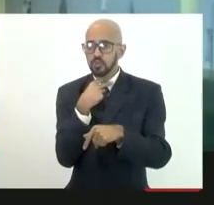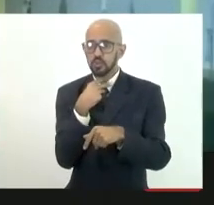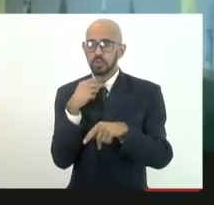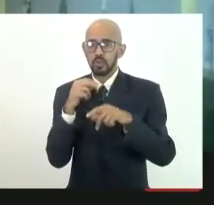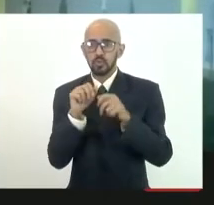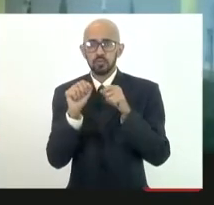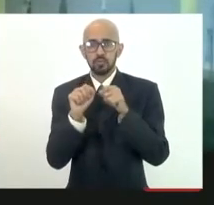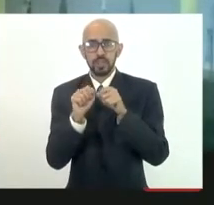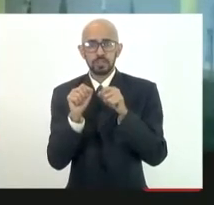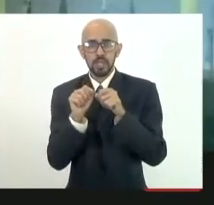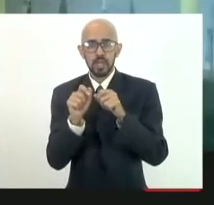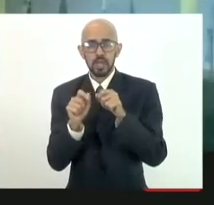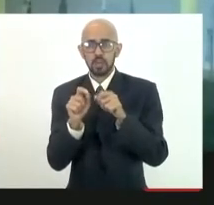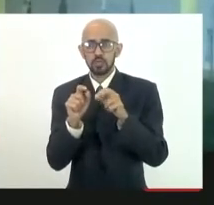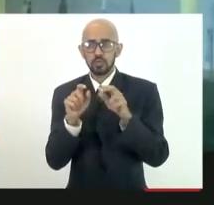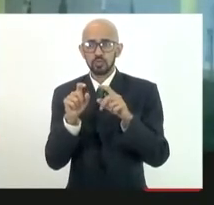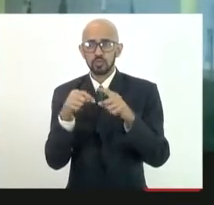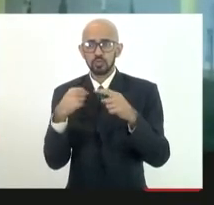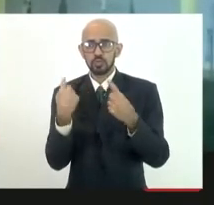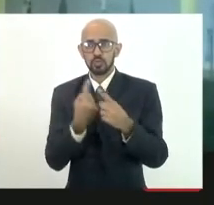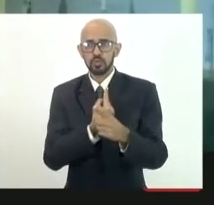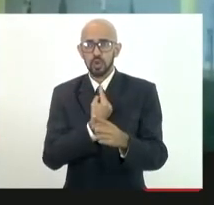encontros, as nossas